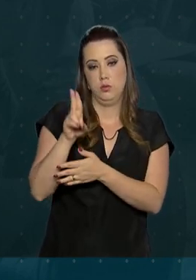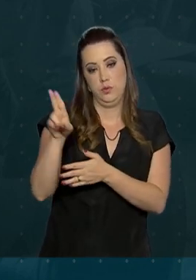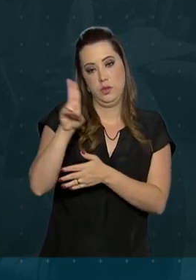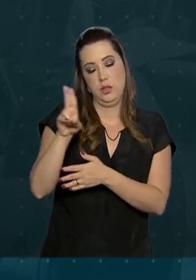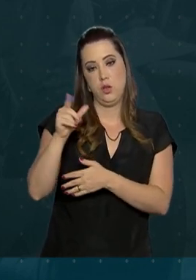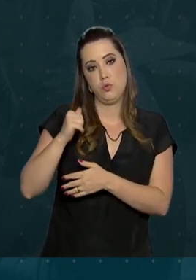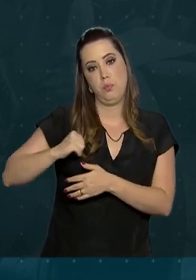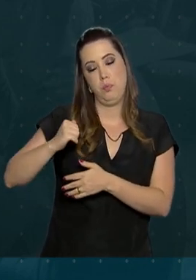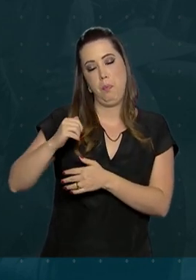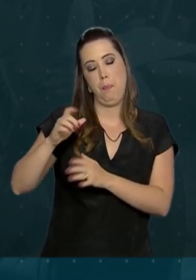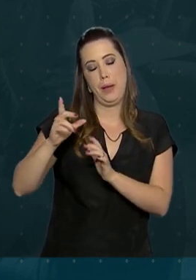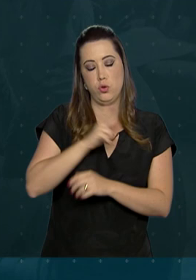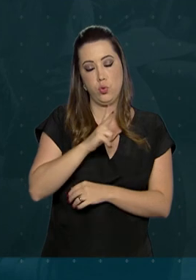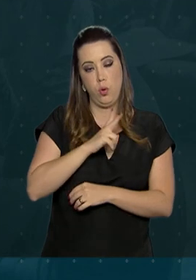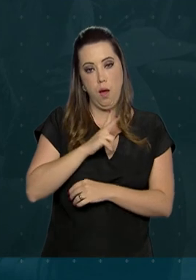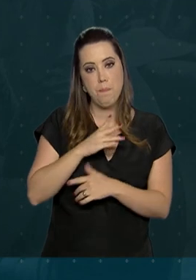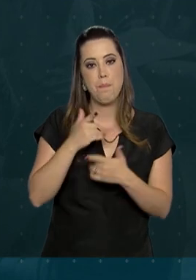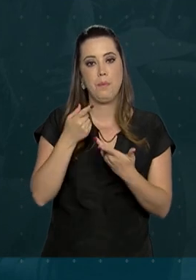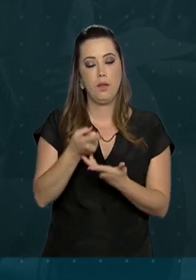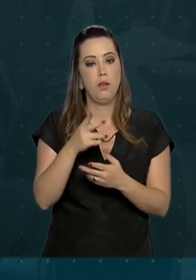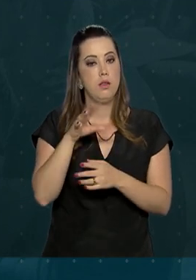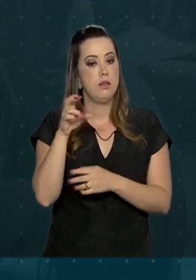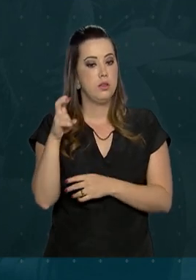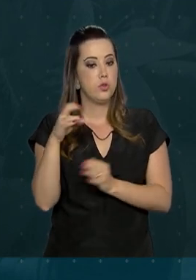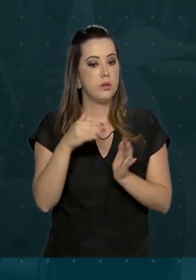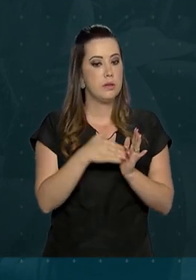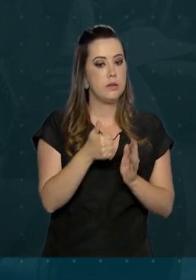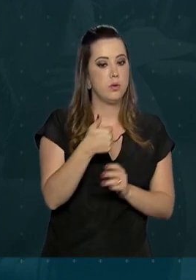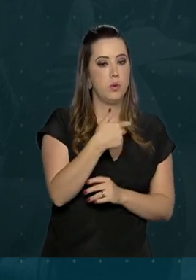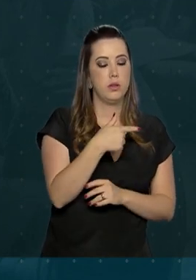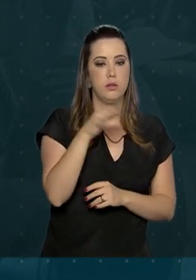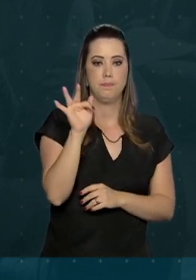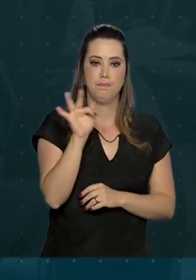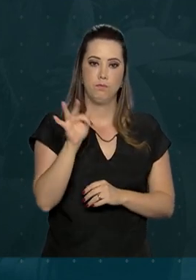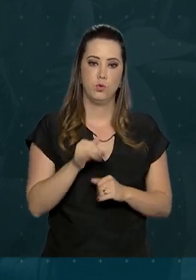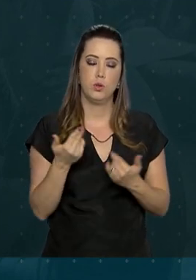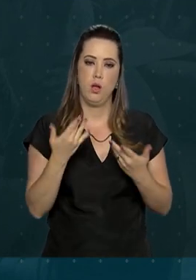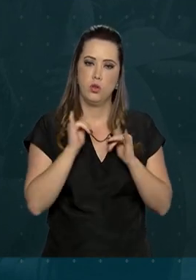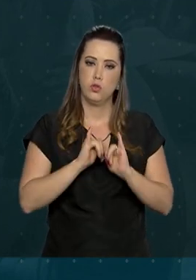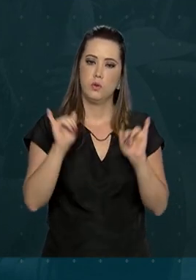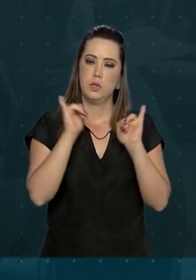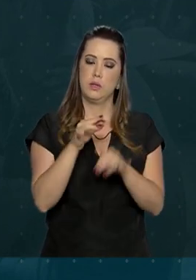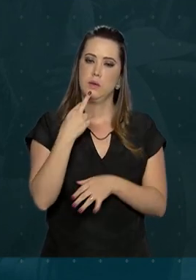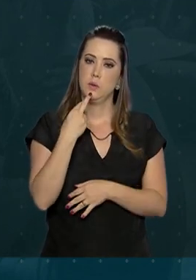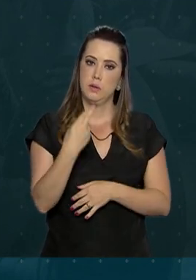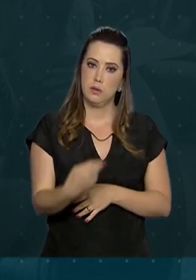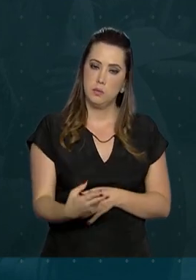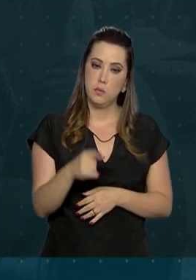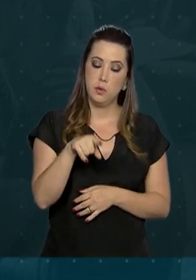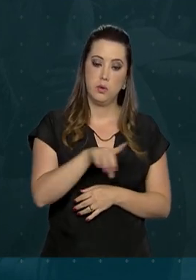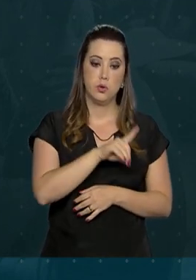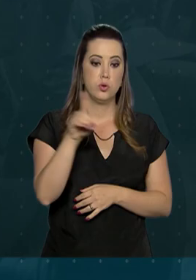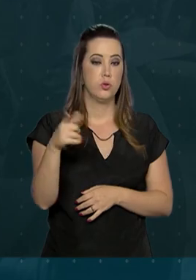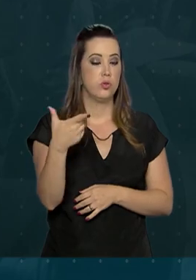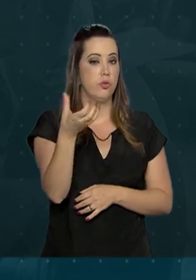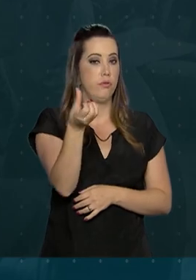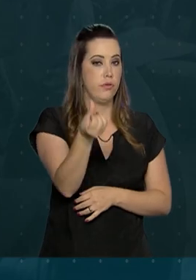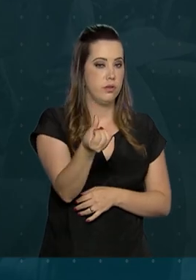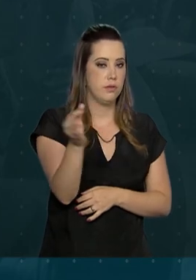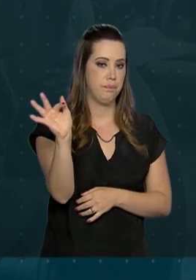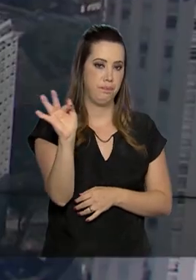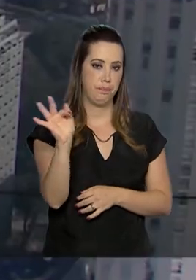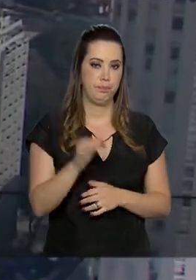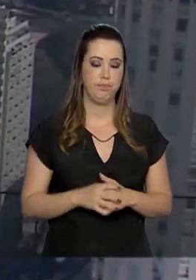superior as inscrições serão de 5 a 12 de fevereiro a divulgação dos resultados em 26 de